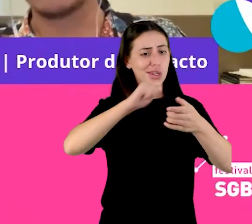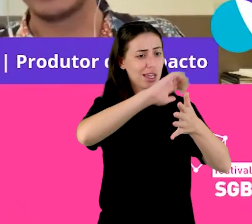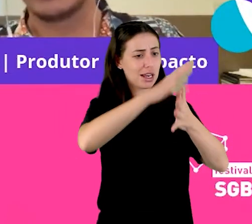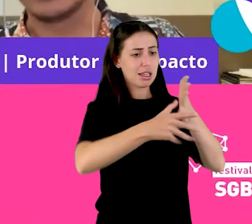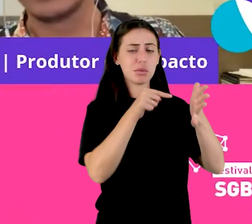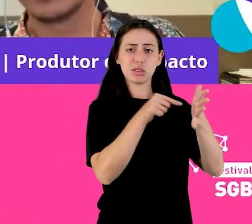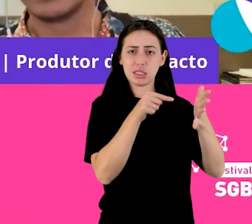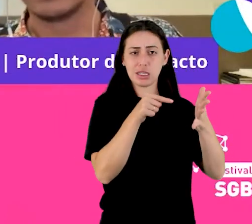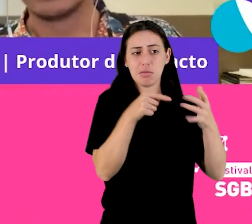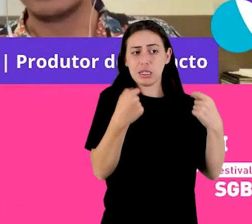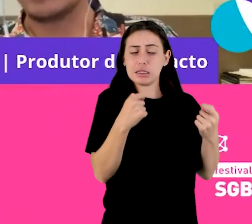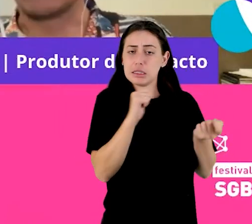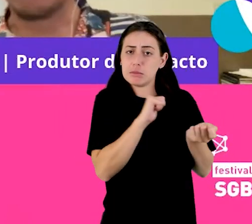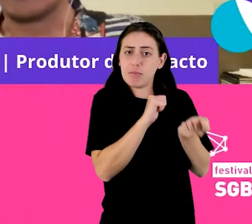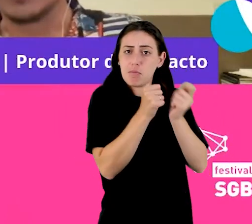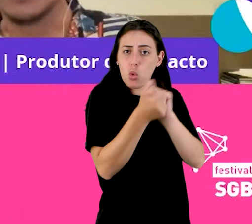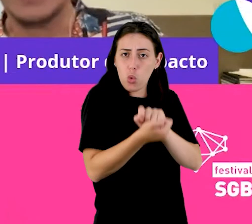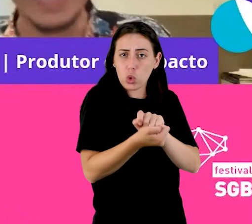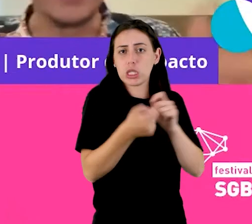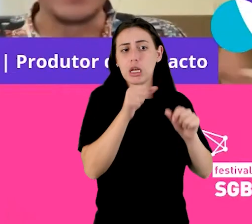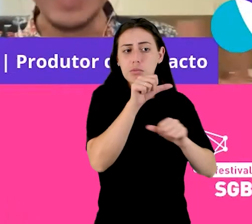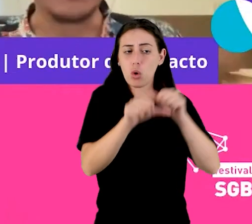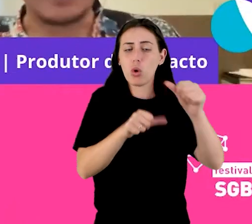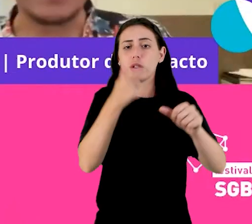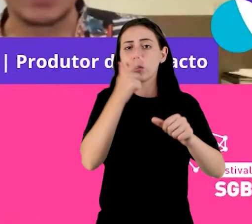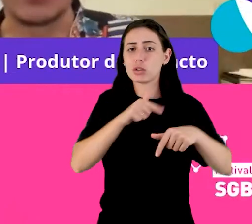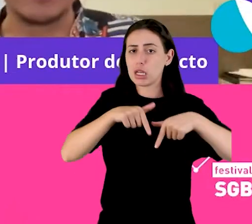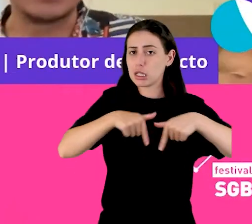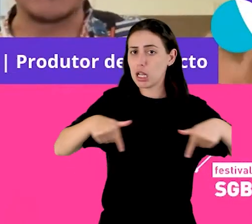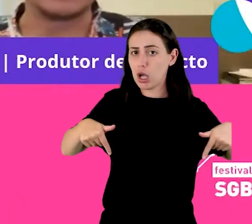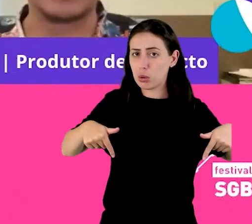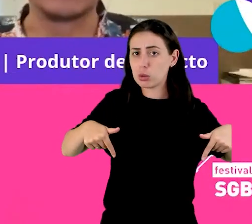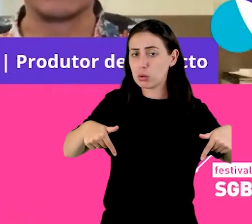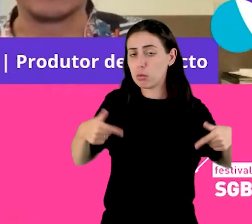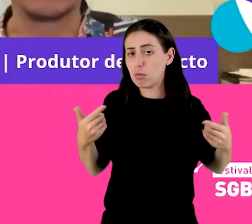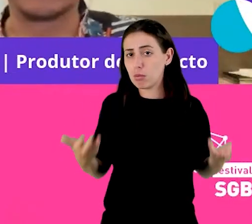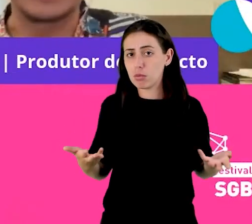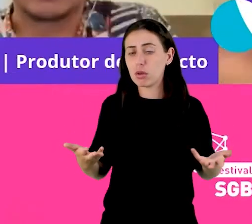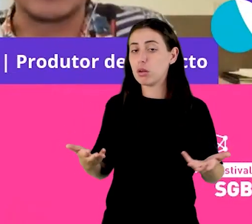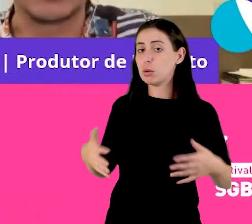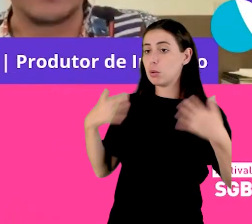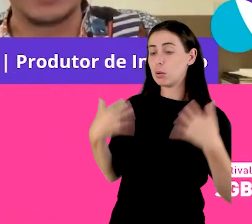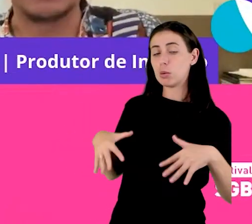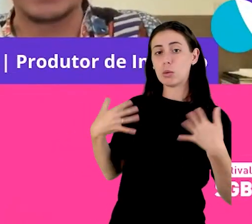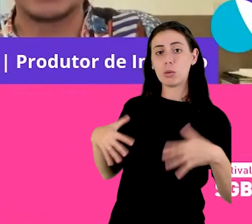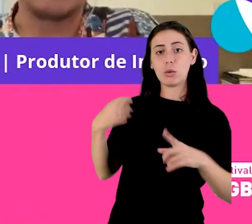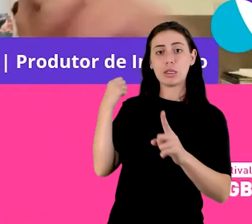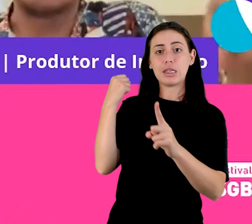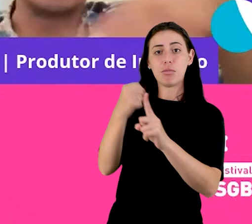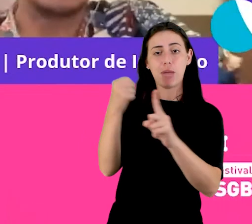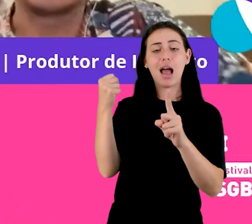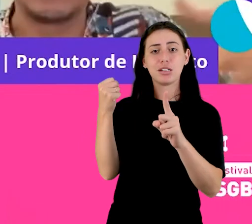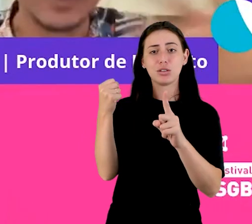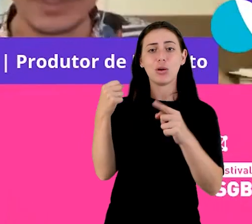dá para traduzir ainda. Sim. E aí como, né? Então, estamos até pensando, talvez a gente tenha que fazer fazer até uma edição diferente para dar tempo de